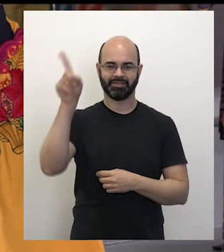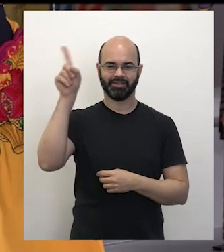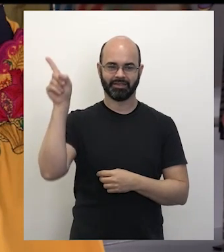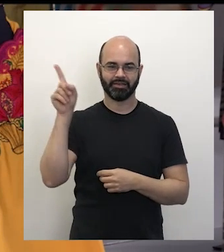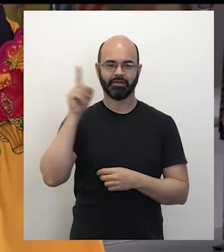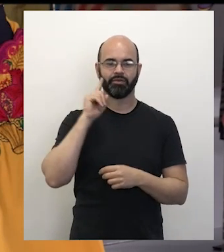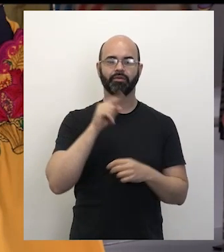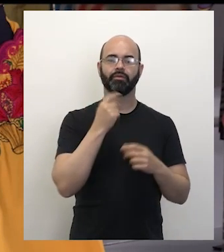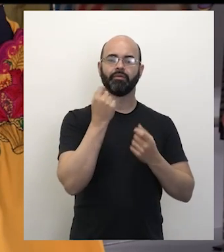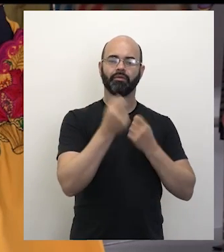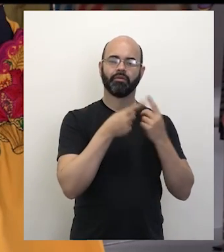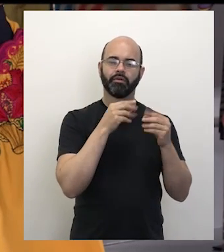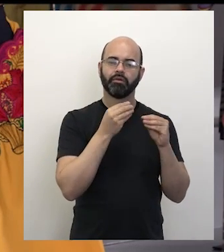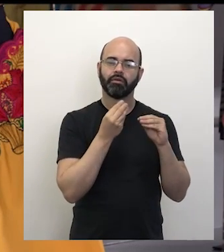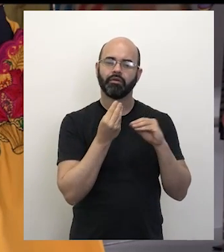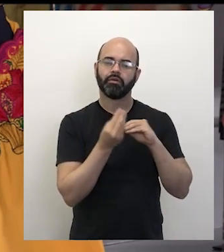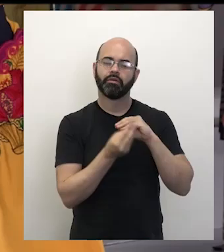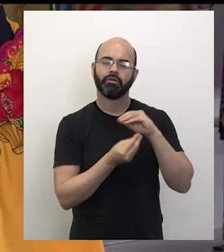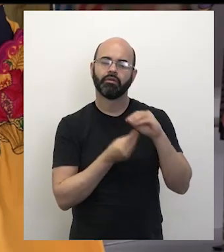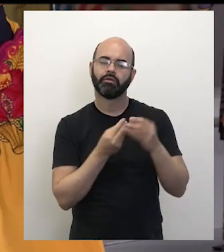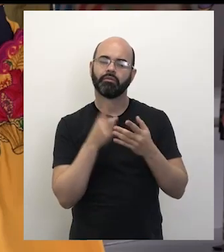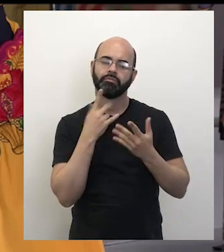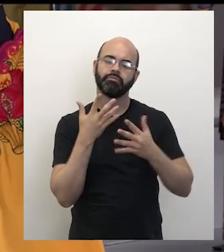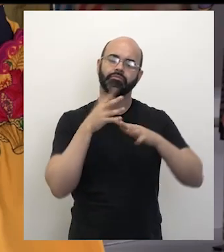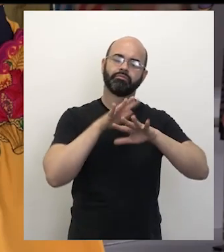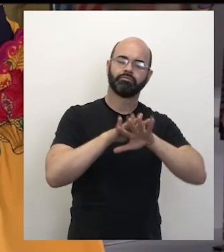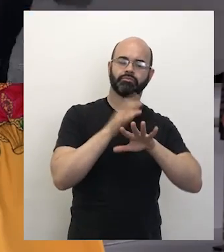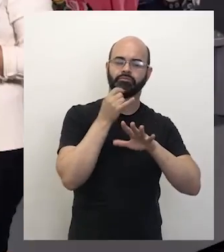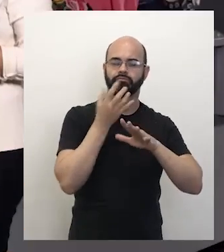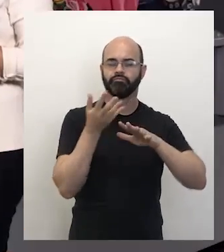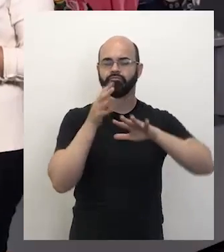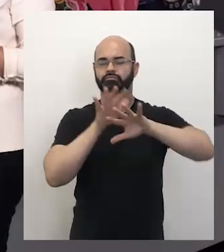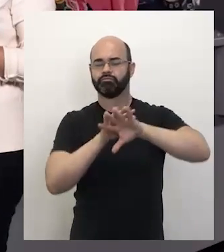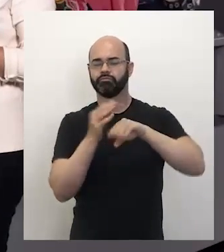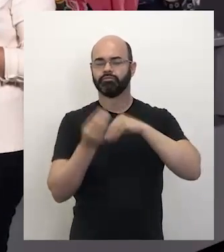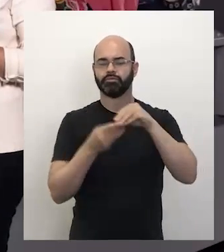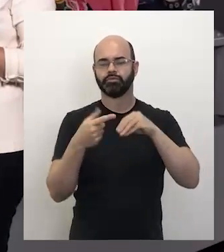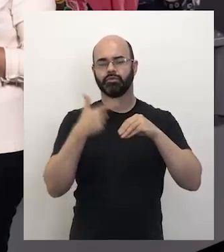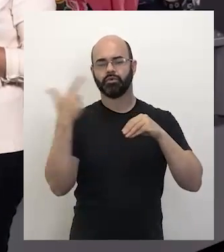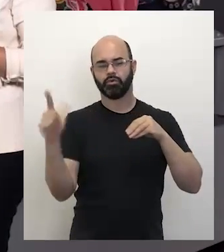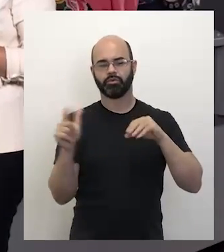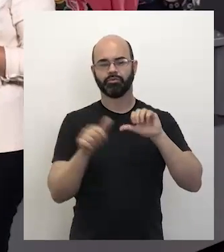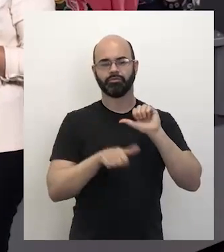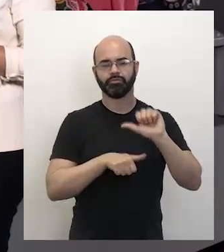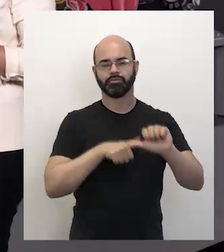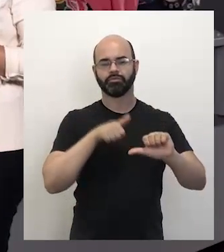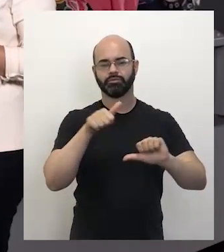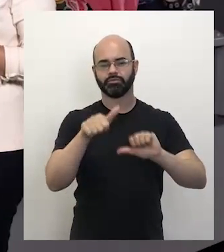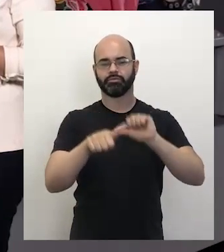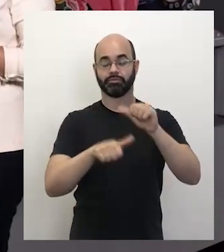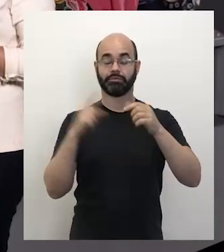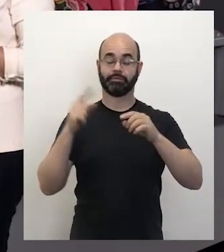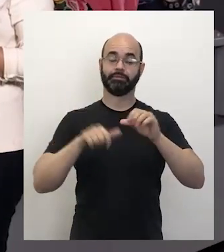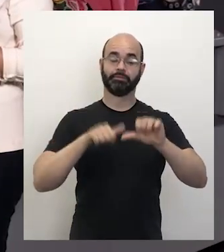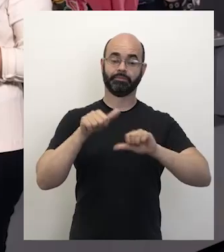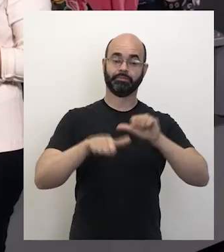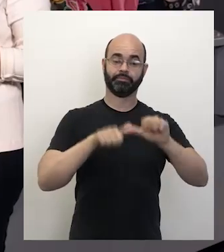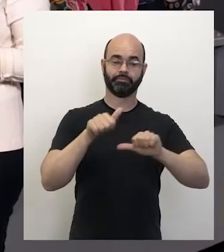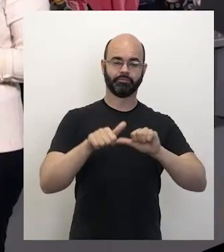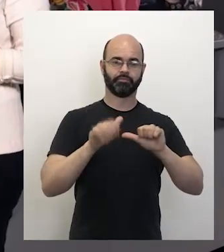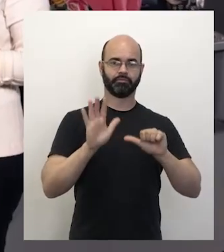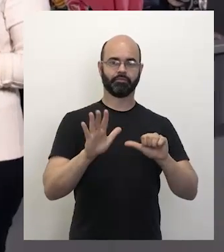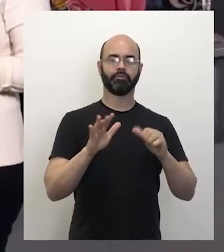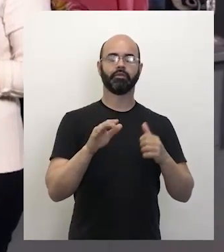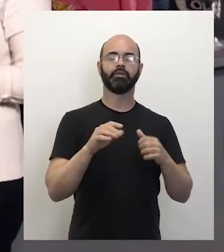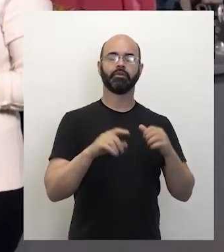a gente tem alguma outra que tem sobreposição de uma estampa, por exemplo. Então, parte desse processo é modificado, mas as peças